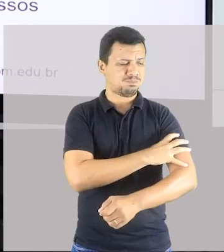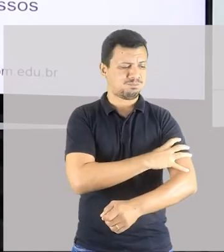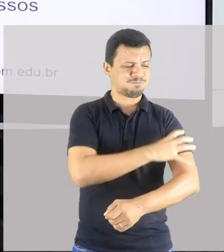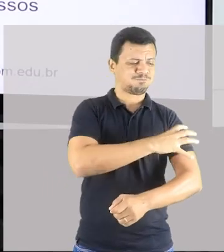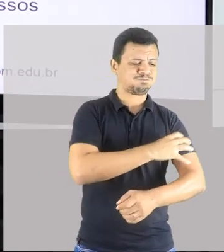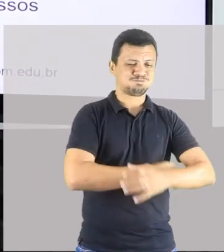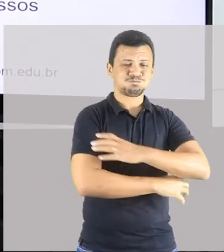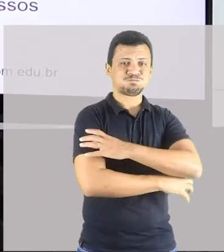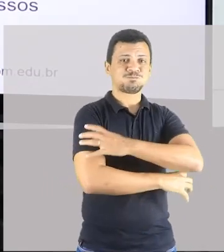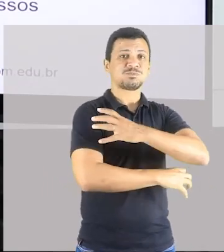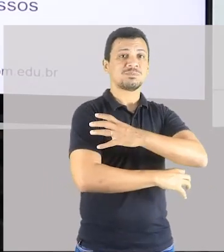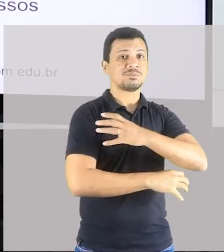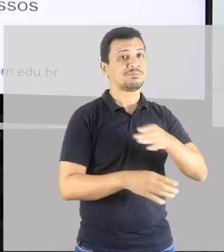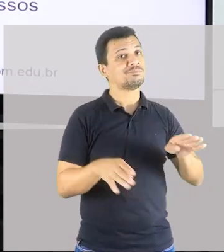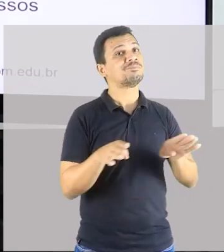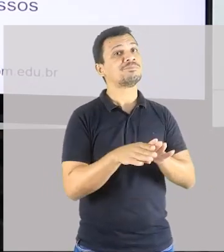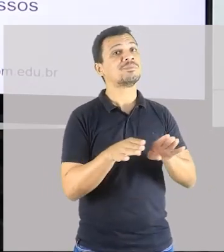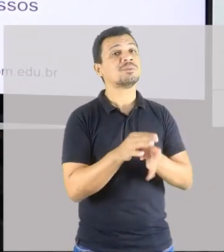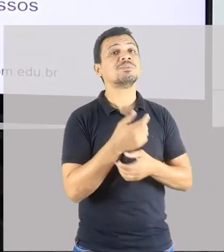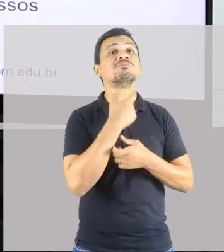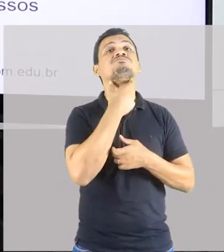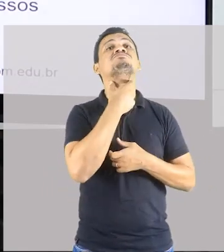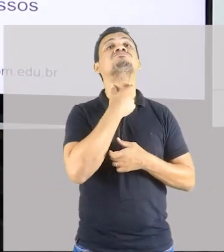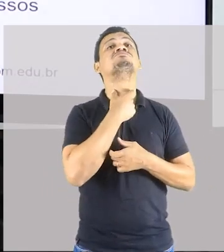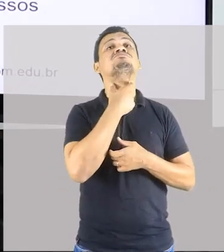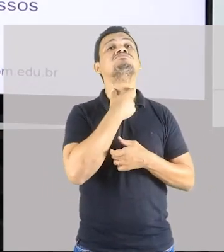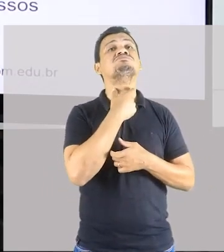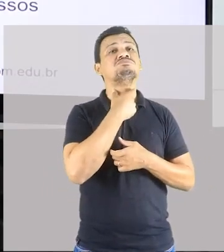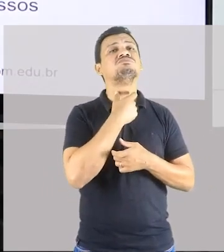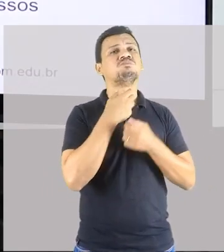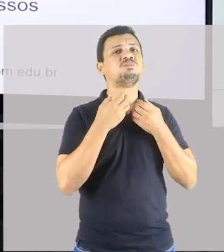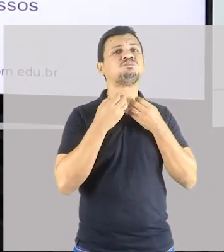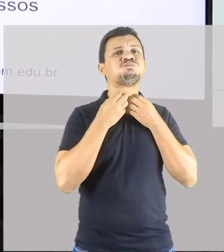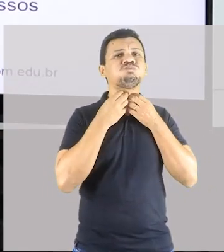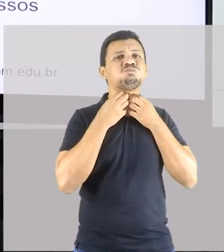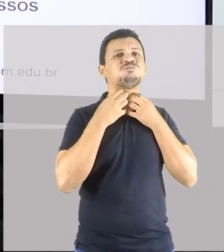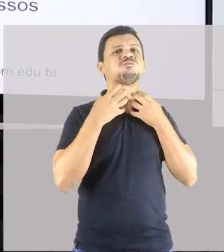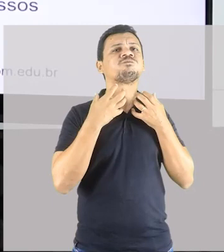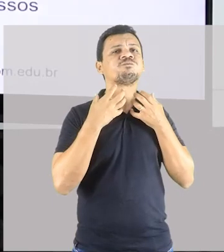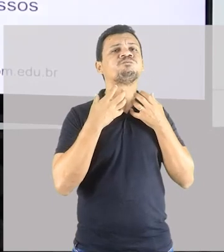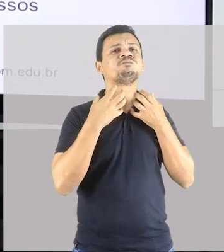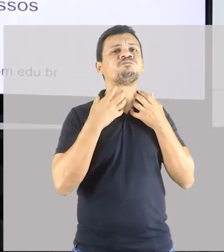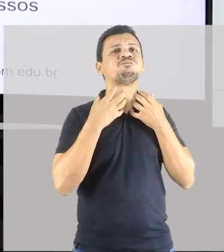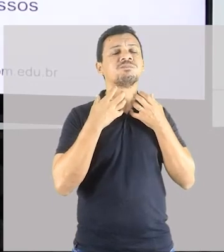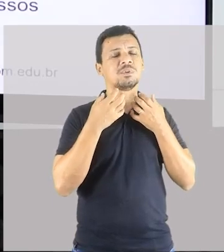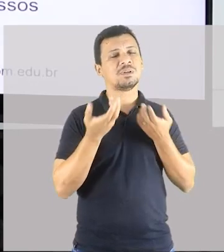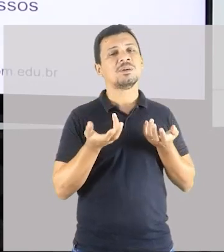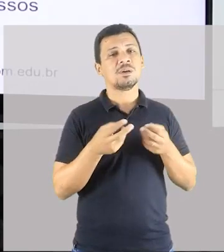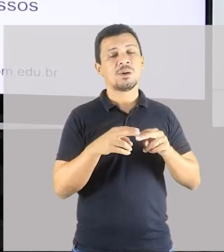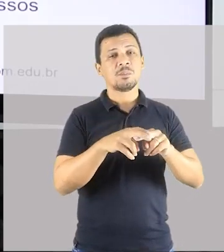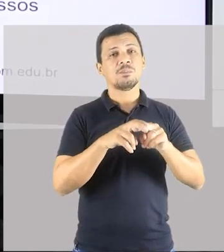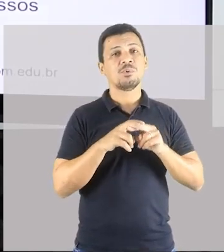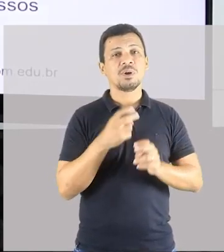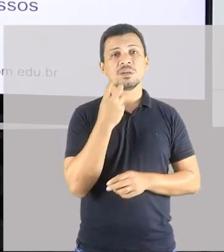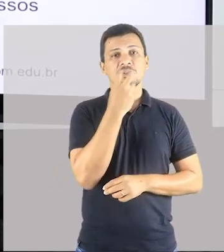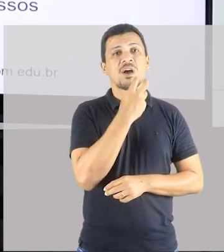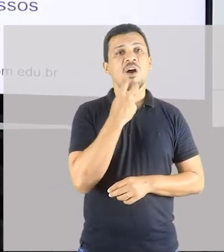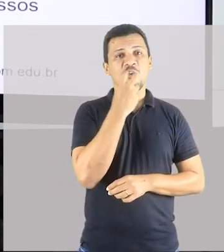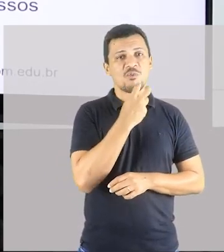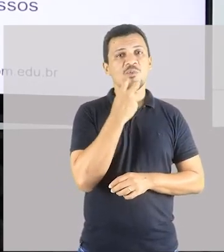todo tecido muscular que sofre a ação da testosterona, ele vai hipertrofiar, ele vai ter aumento